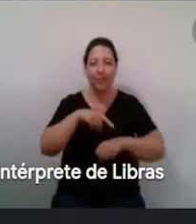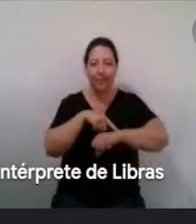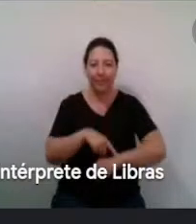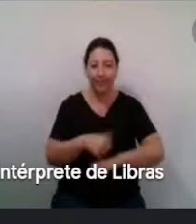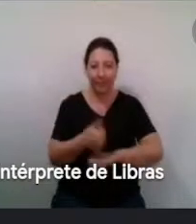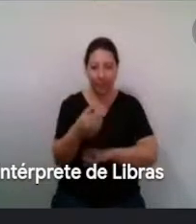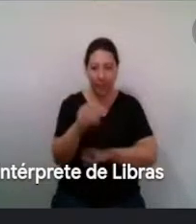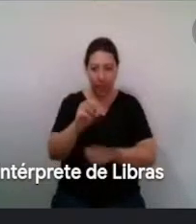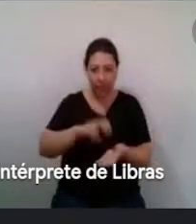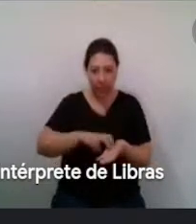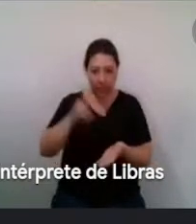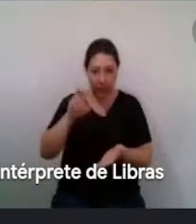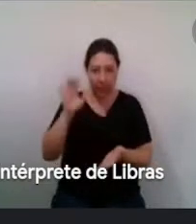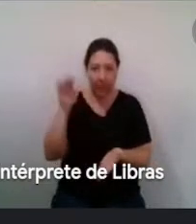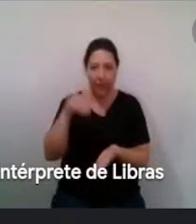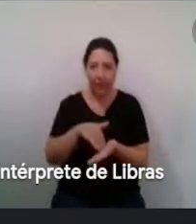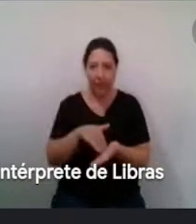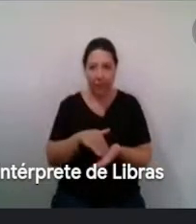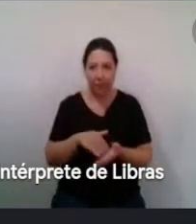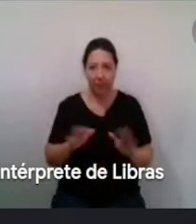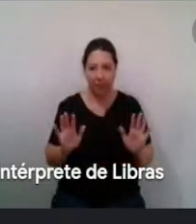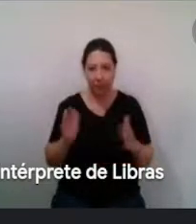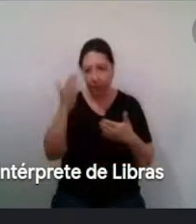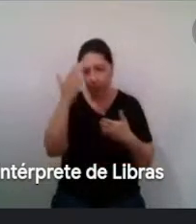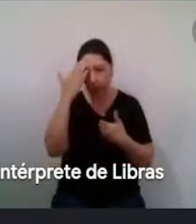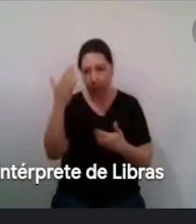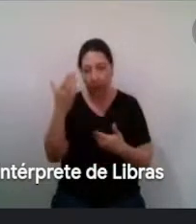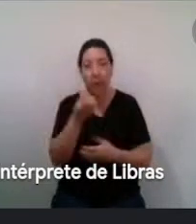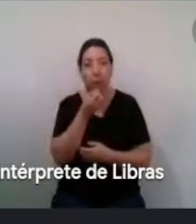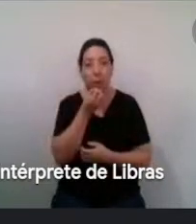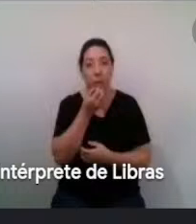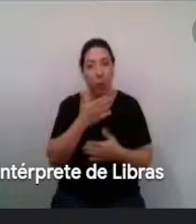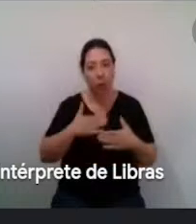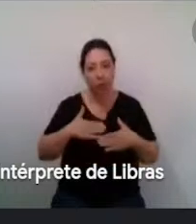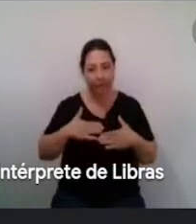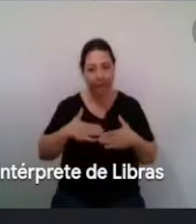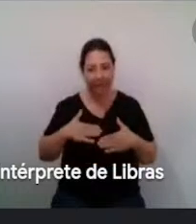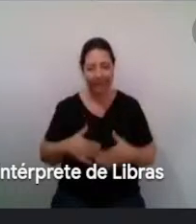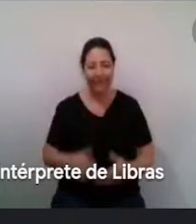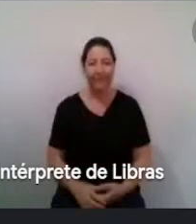Obrigado. Até mais. Bom descanso. Bom fim de semana. Muito obrigado. Obrigado. Mais um presidente.